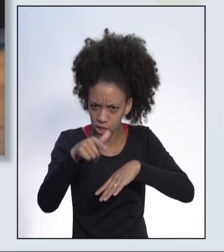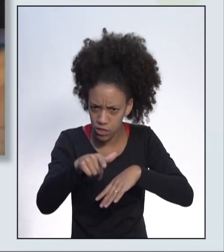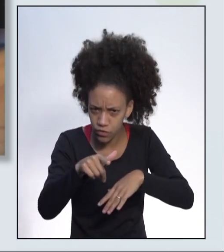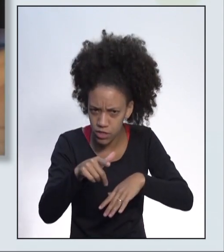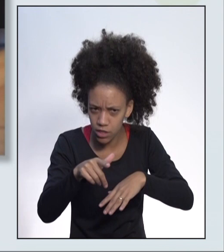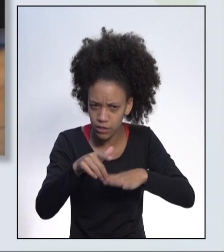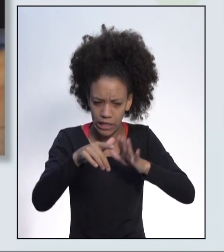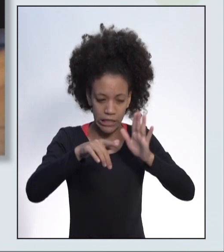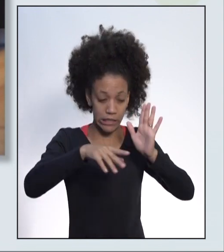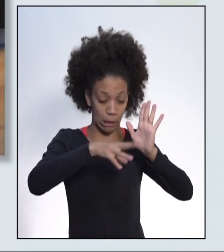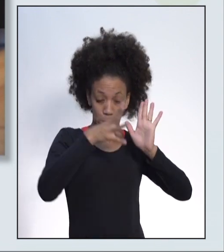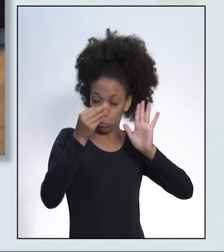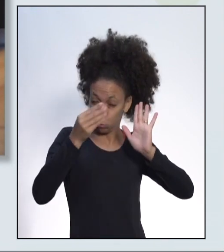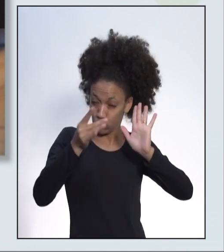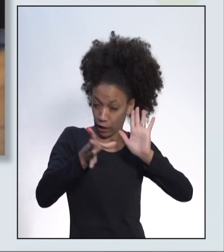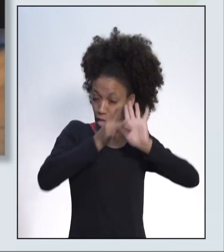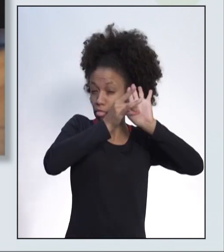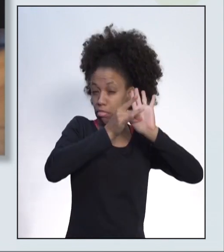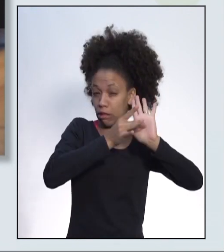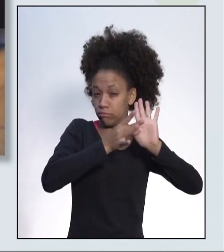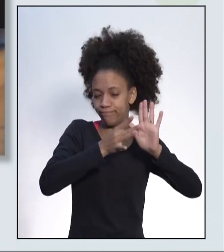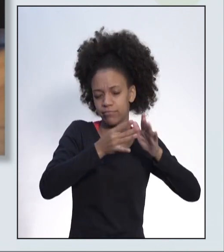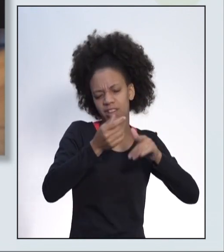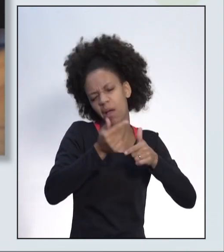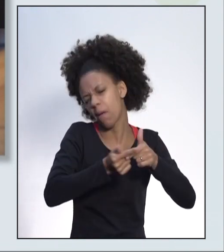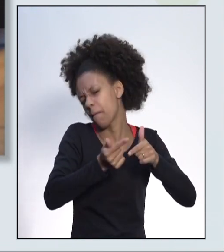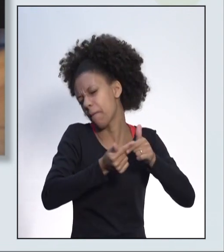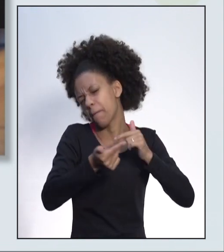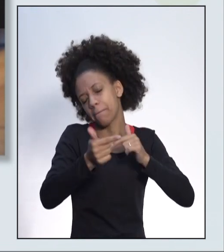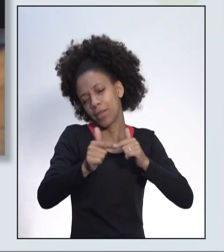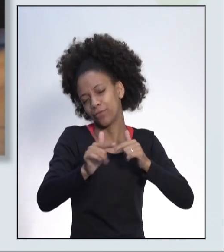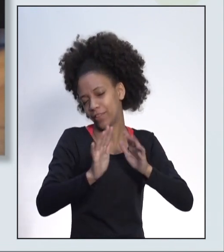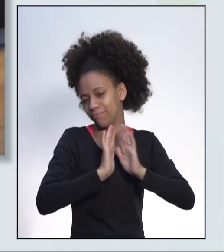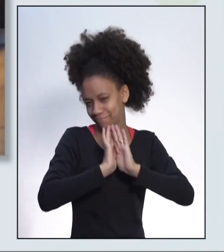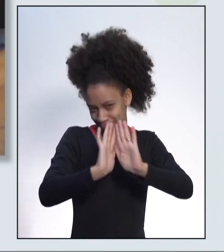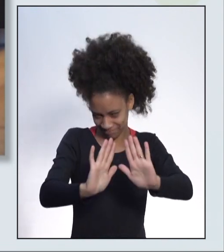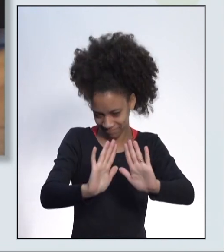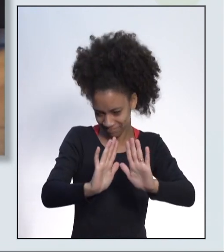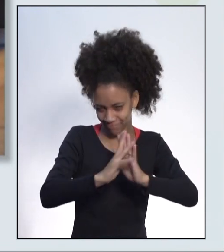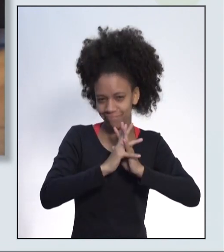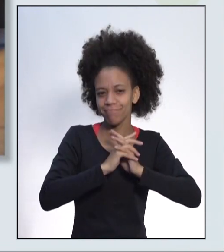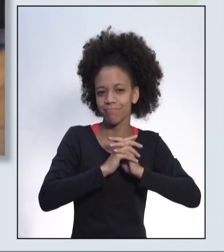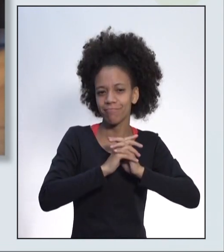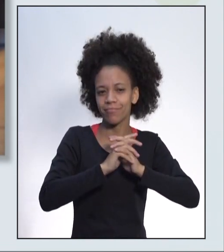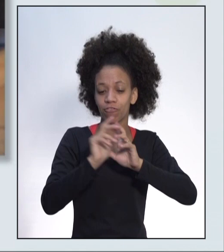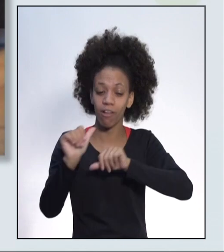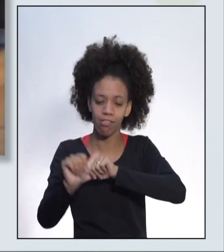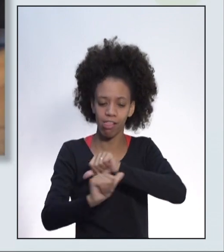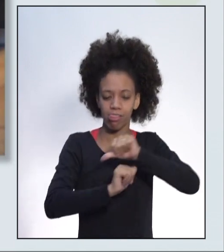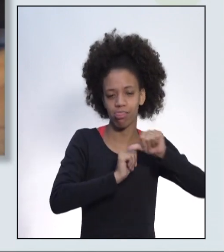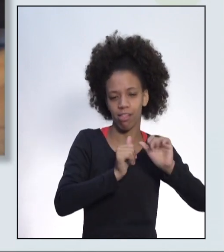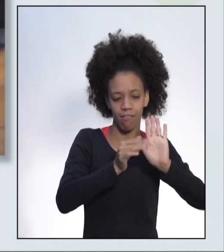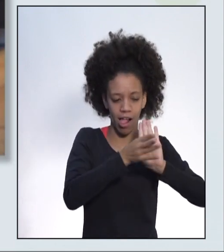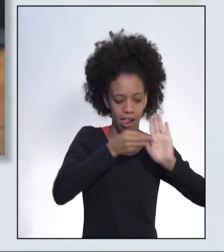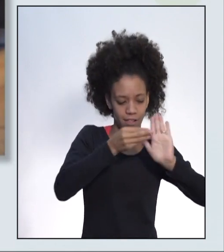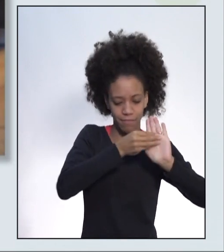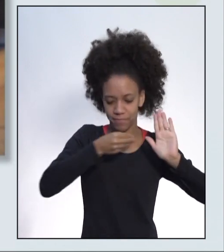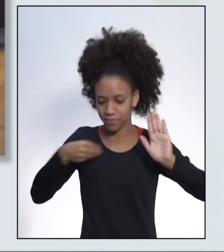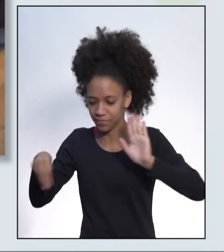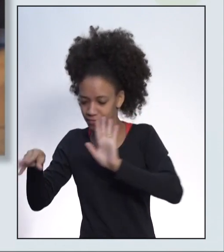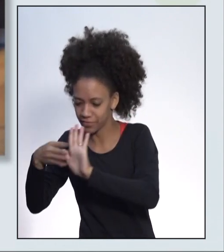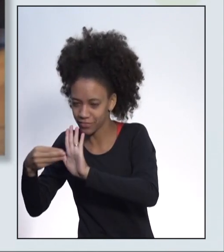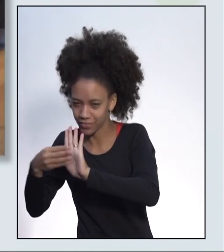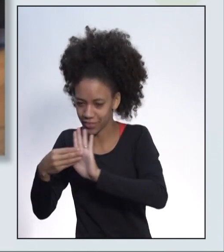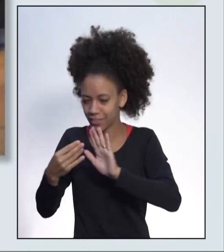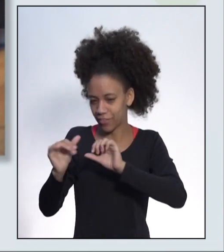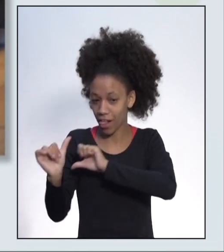Quando cai um montão de cola? Não tem problema, já transporto ela para outro lugar. Eu vou pegar, deixa eu pegar aqui, e